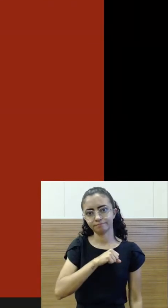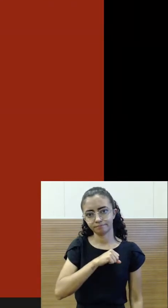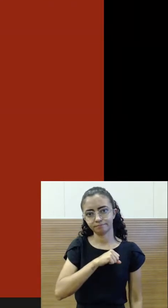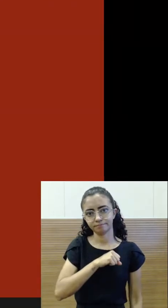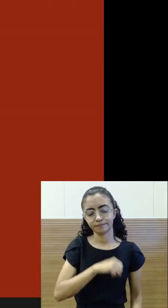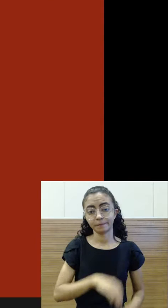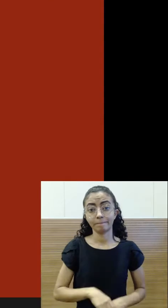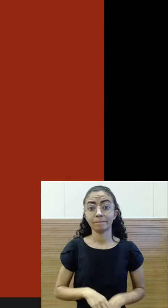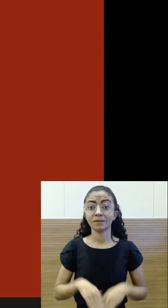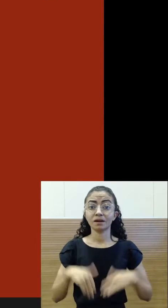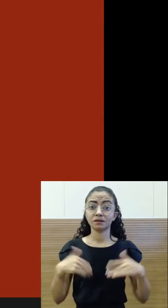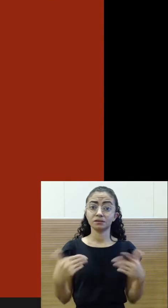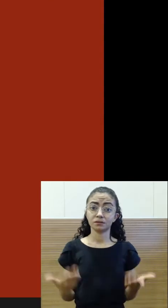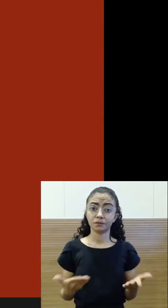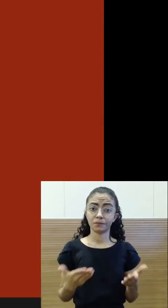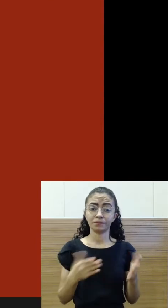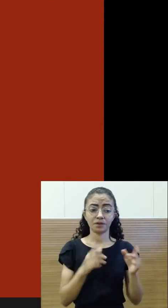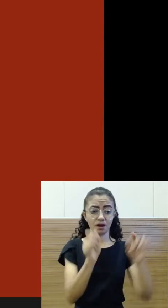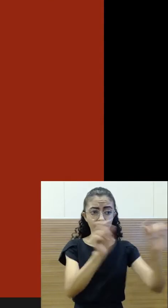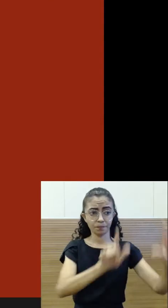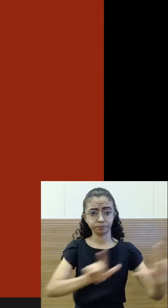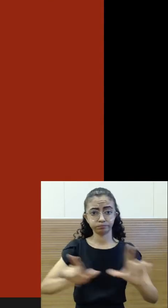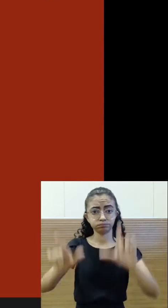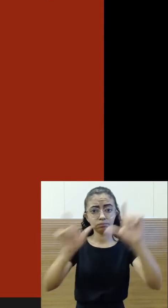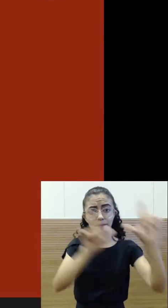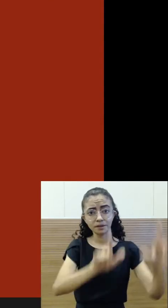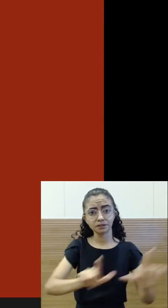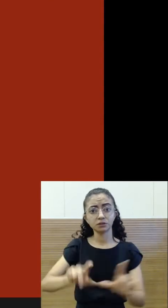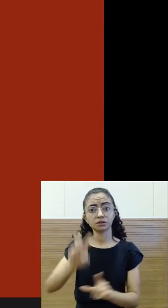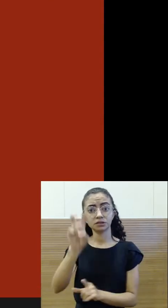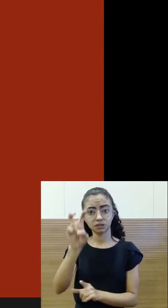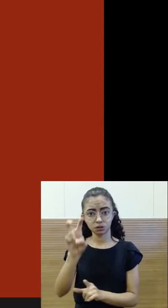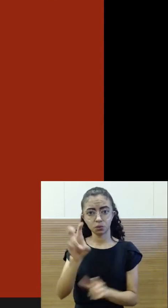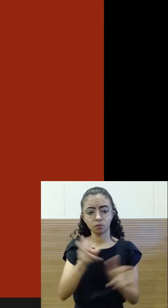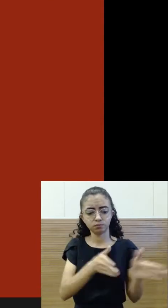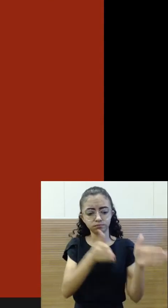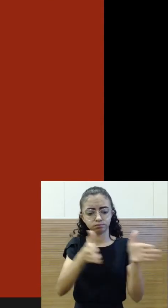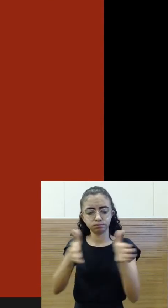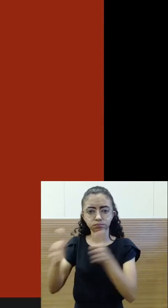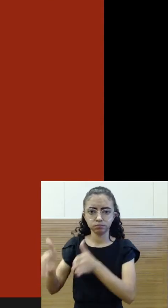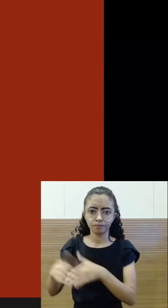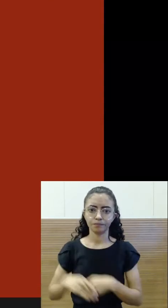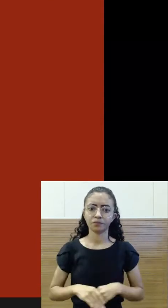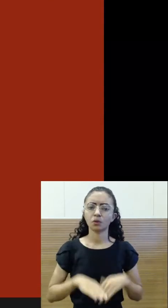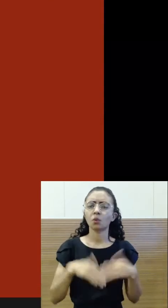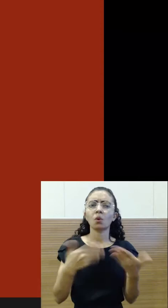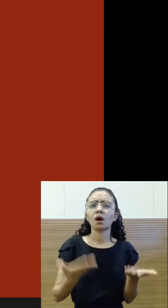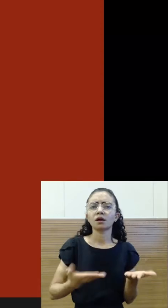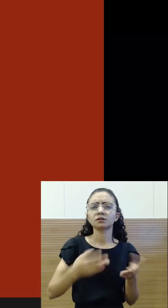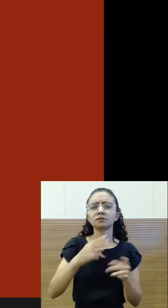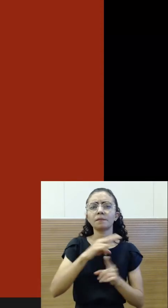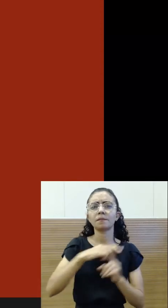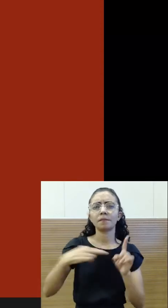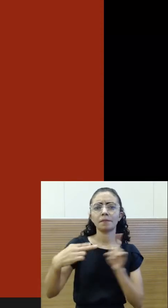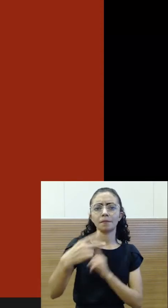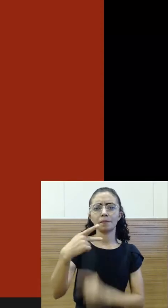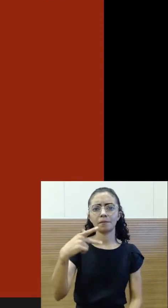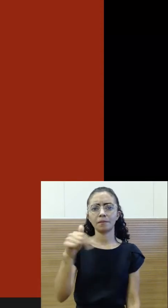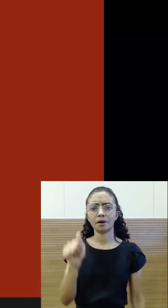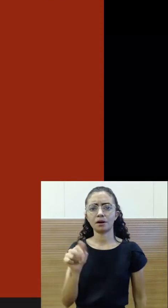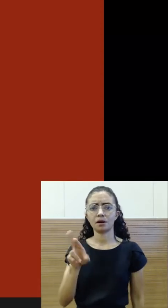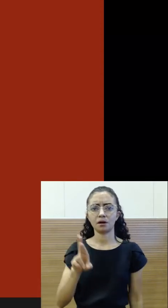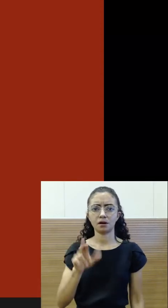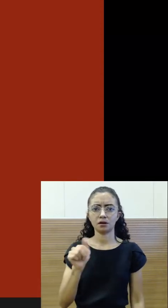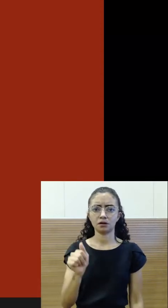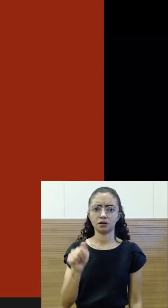Essa apresentação é em 5 partes. Primeiro, quais são os paradigmas? Aí a origem